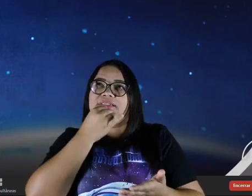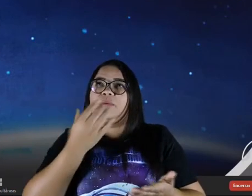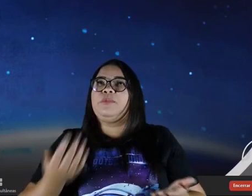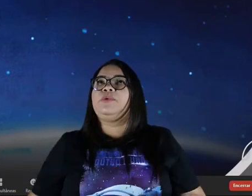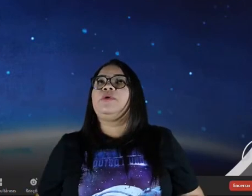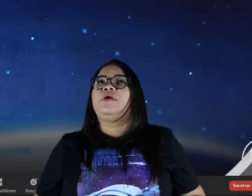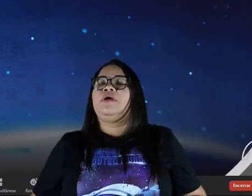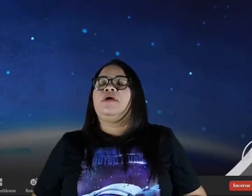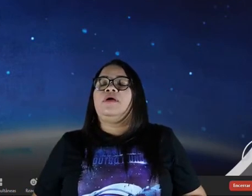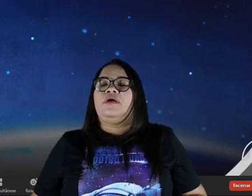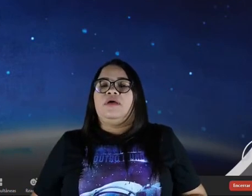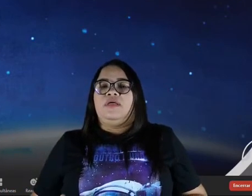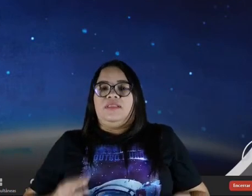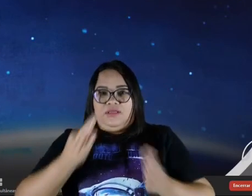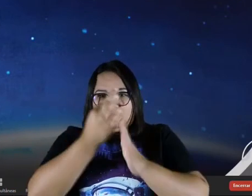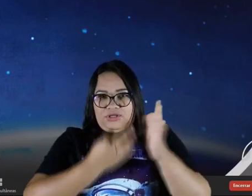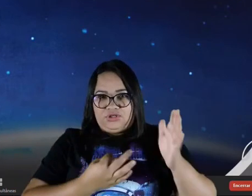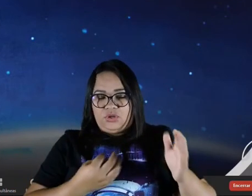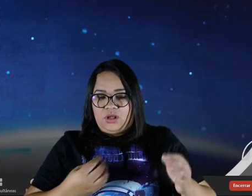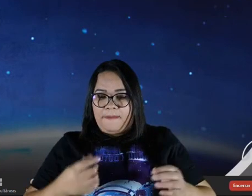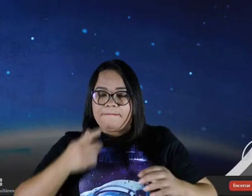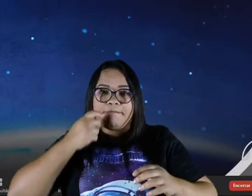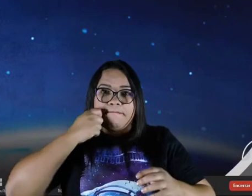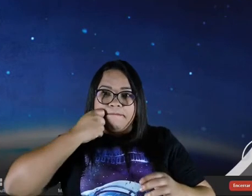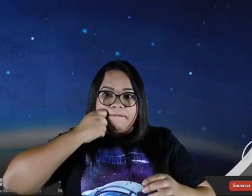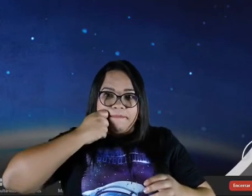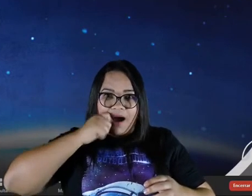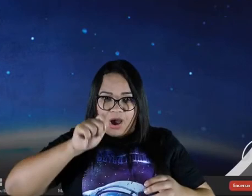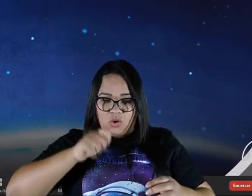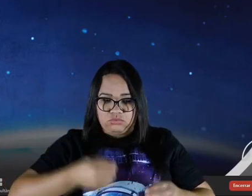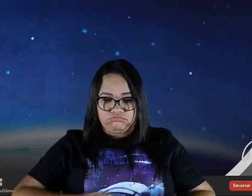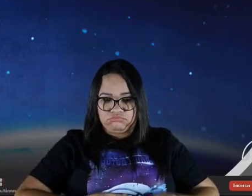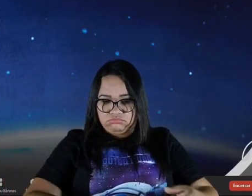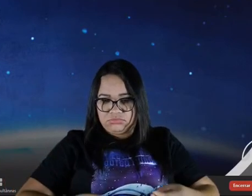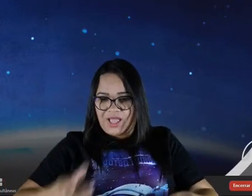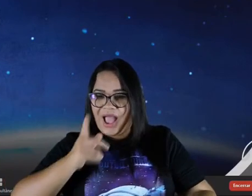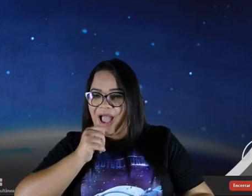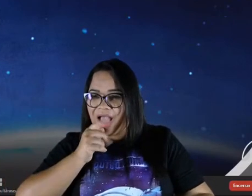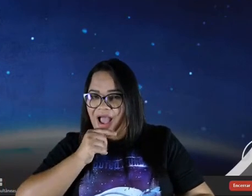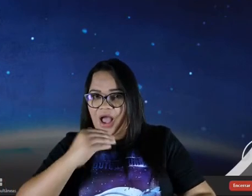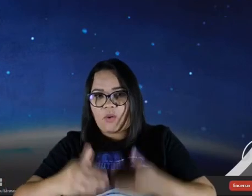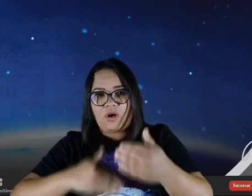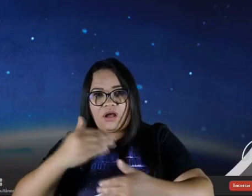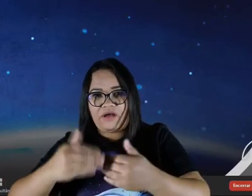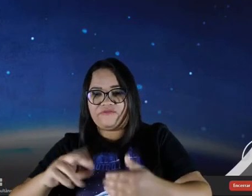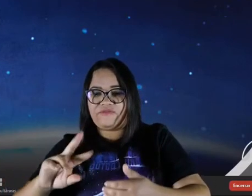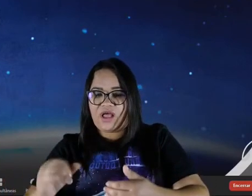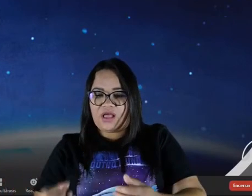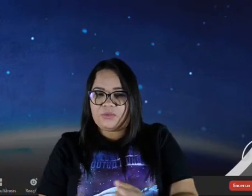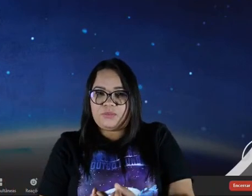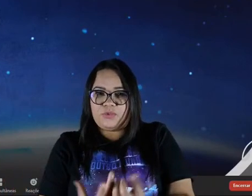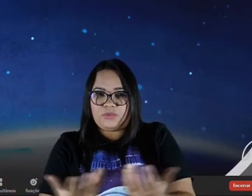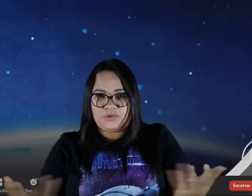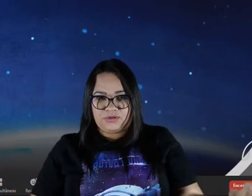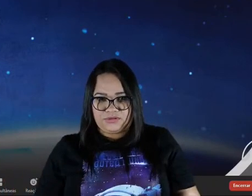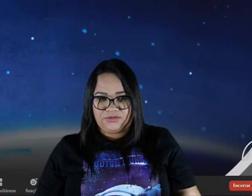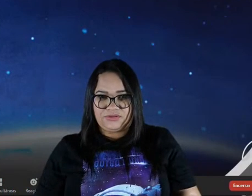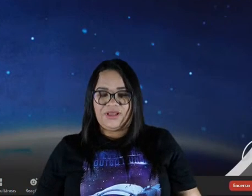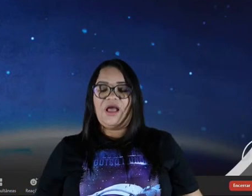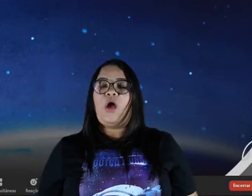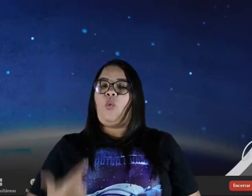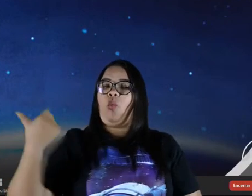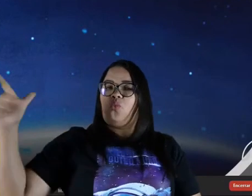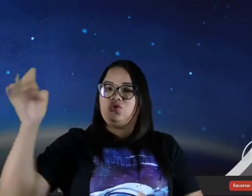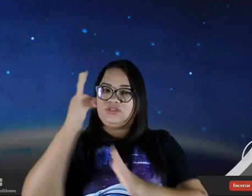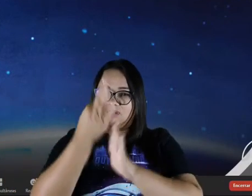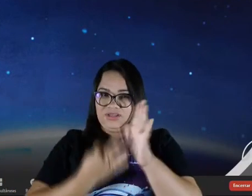as águas e depois de muitos dias o acharás. Se eu não me engano, na Bíblia, a mensagem, acho que é a mensagem, está assim: faça bons